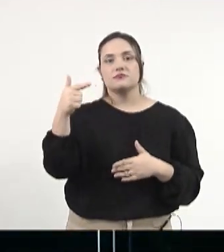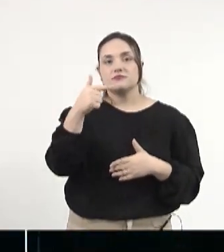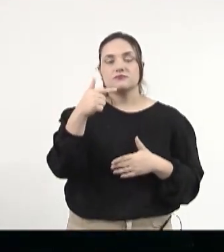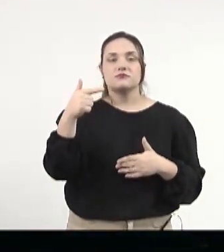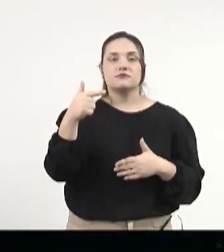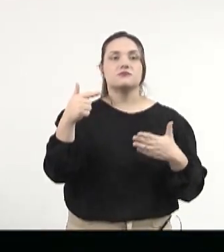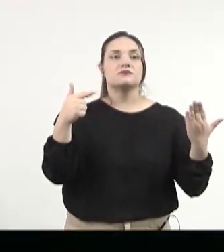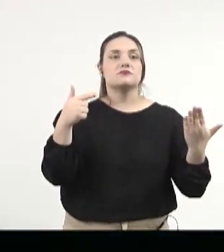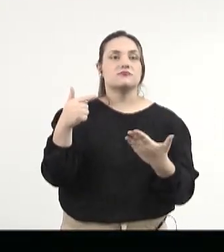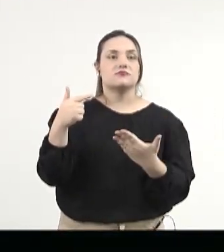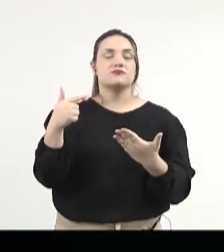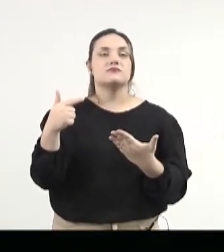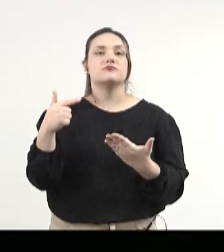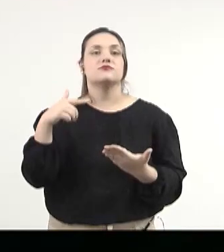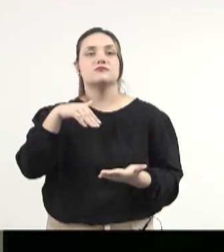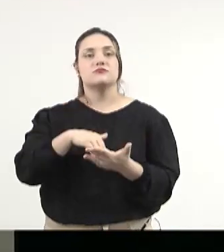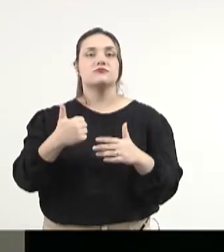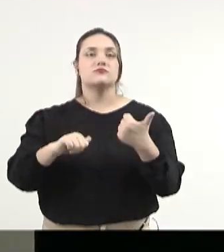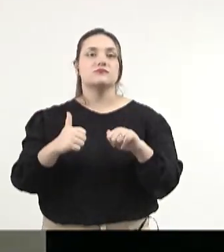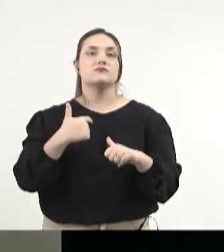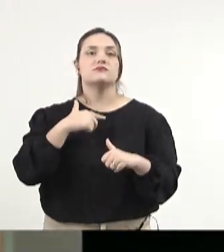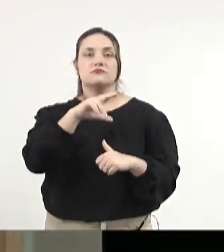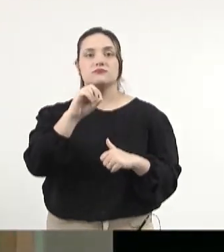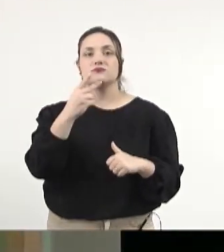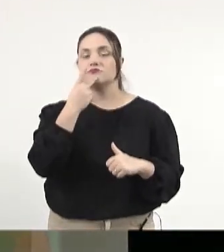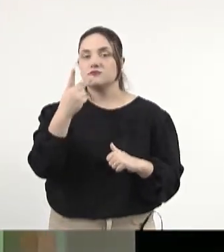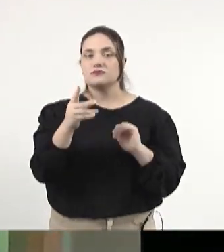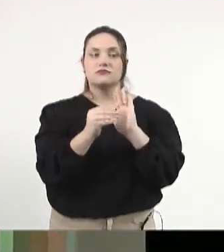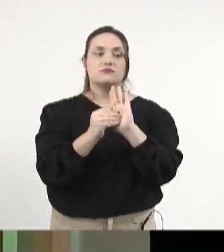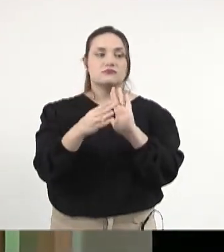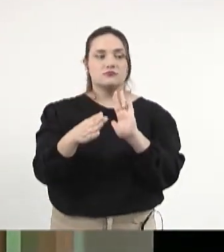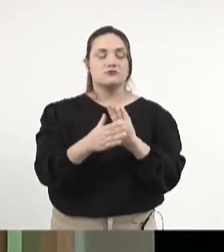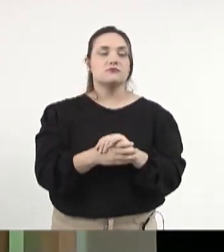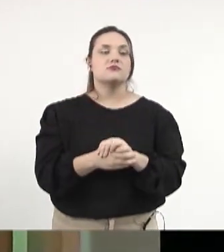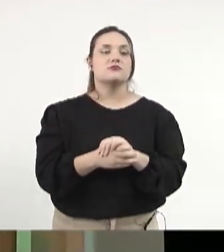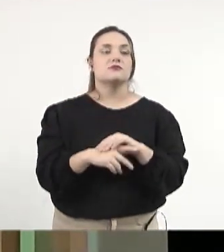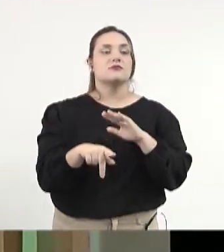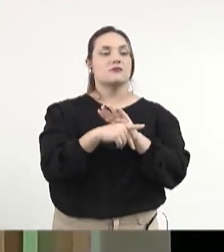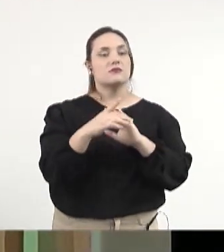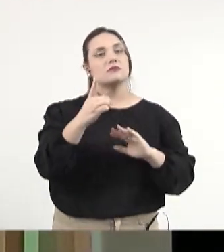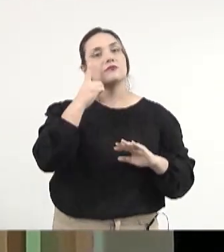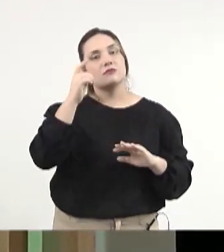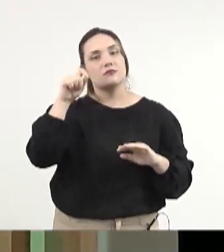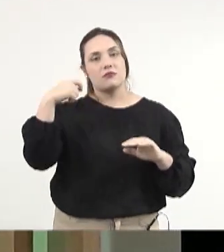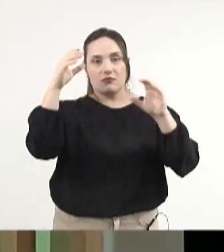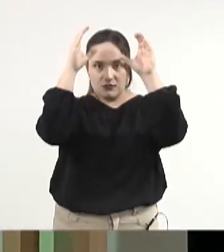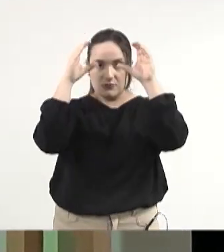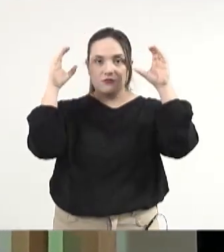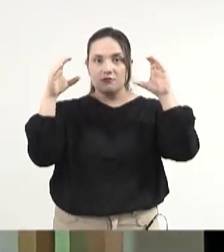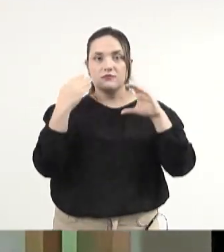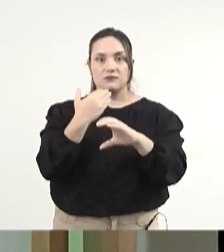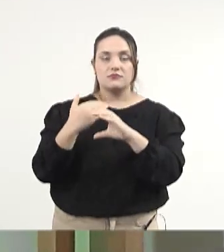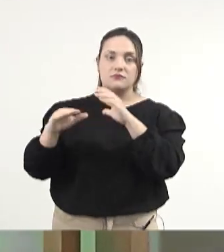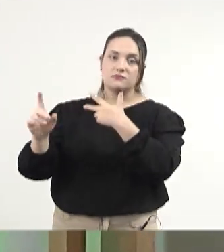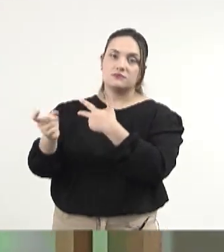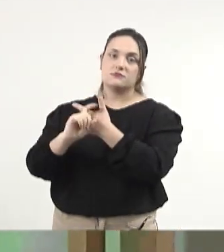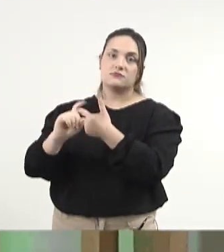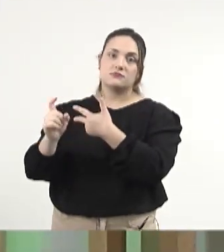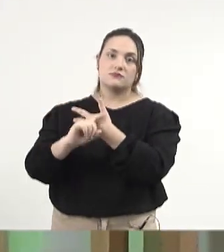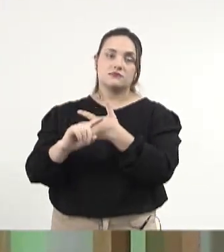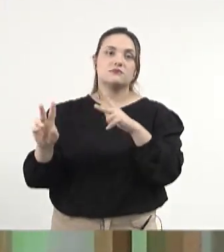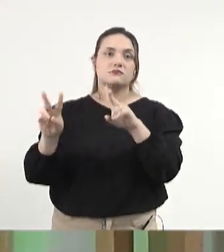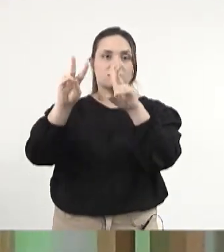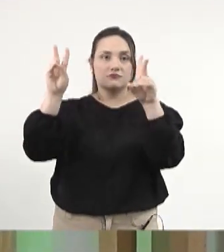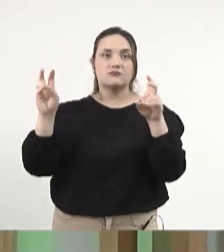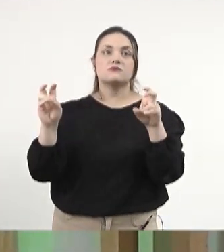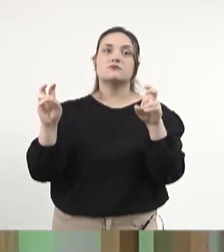gente fala agora aqui no Redação Final sobre uma indicação encaminhada pelo deputado Caravina ao Poder Executivo num